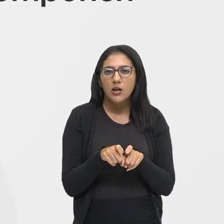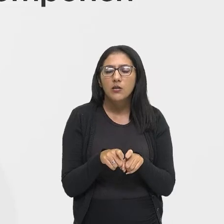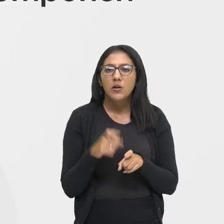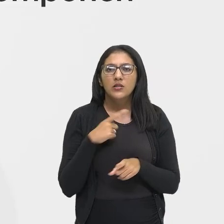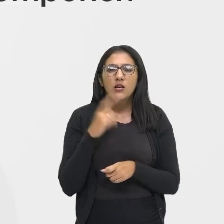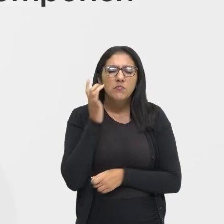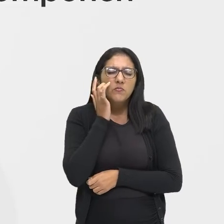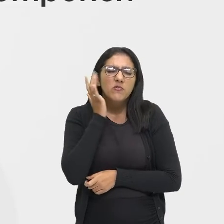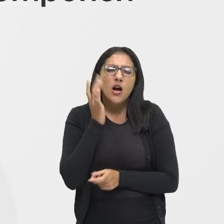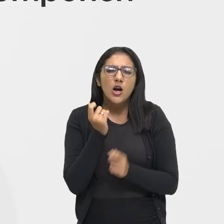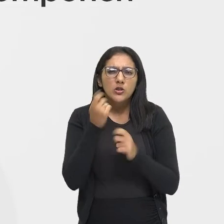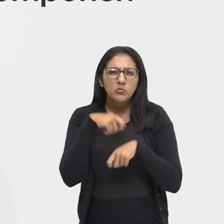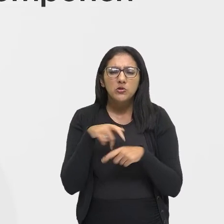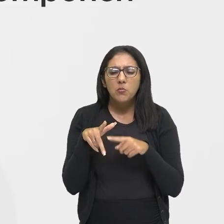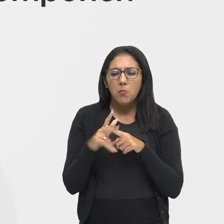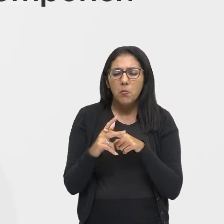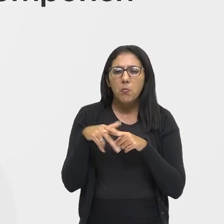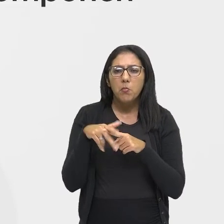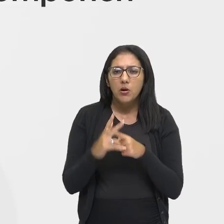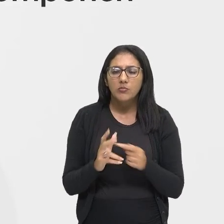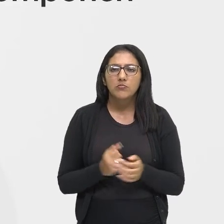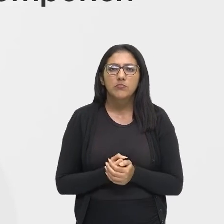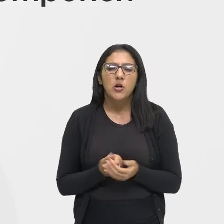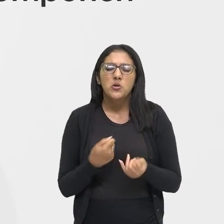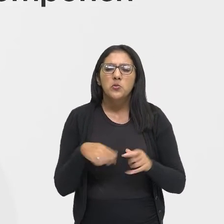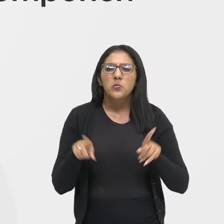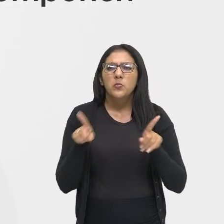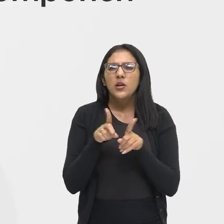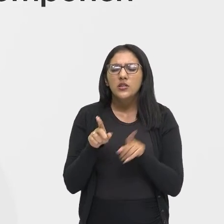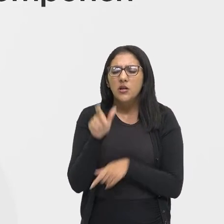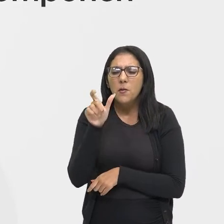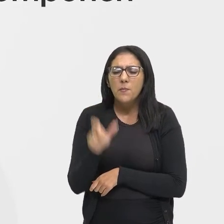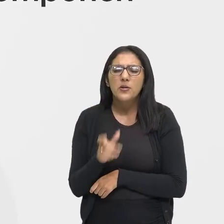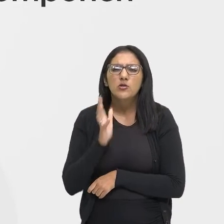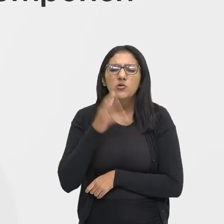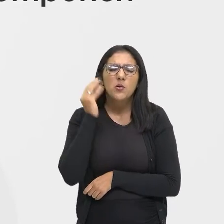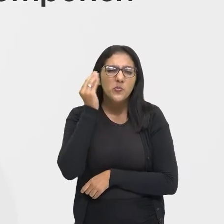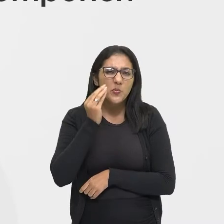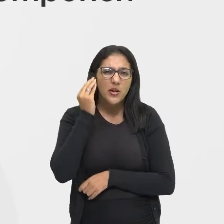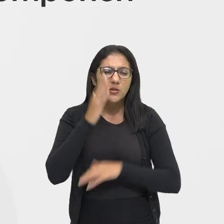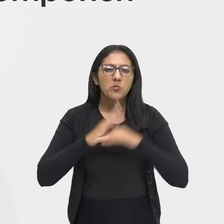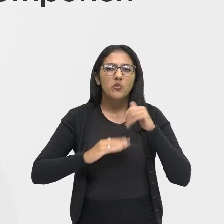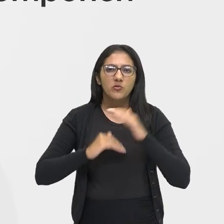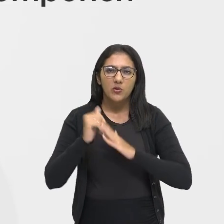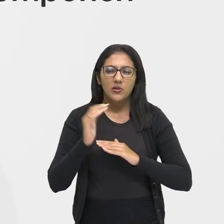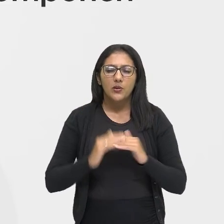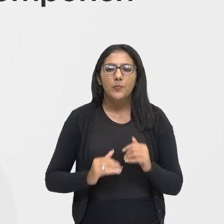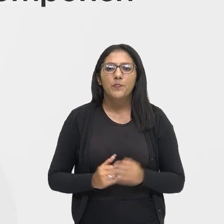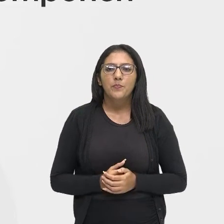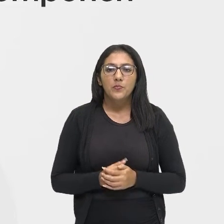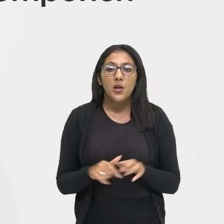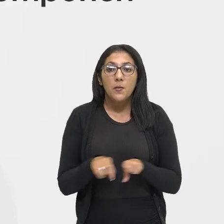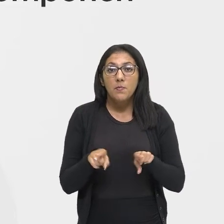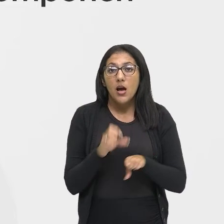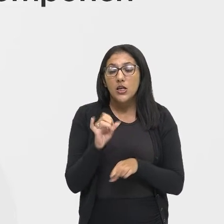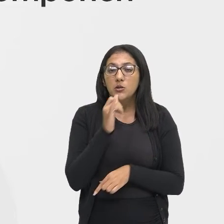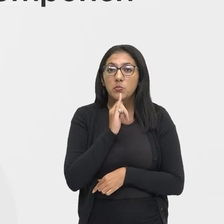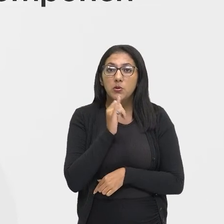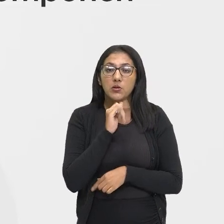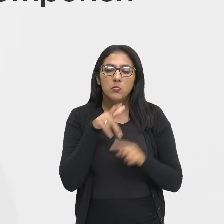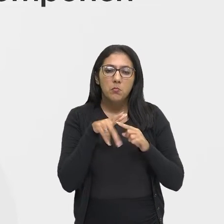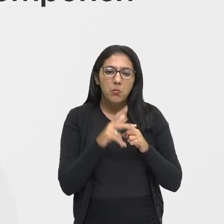Organizar esse problema, tá bom? Então, medidas corretivas comuns envolvem remoção de vírus e malwares,